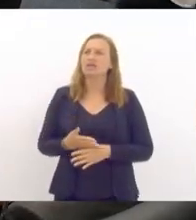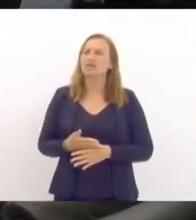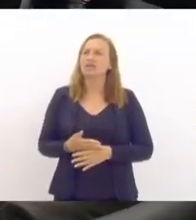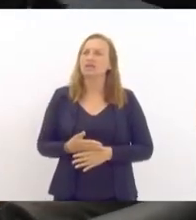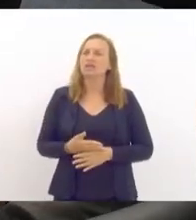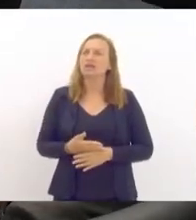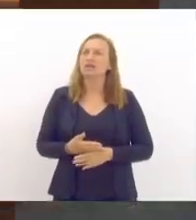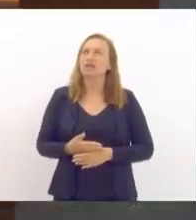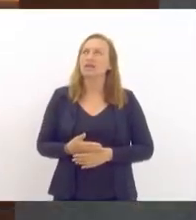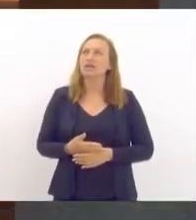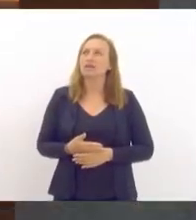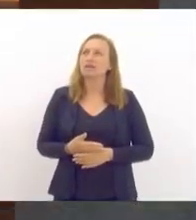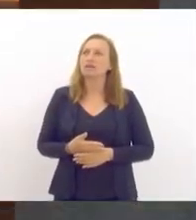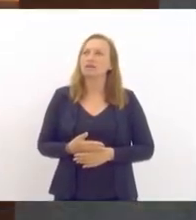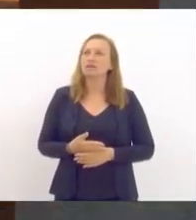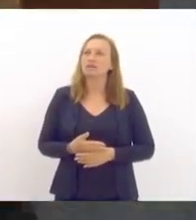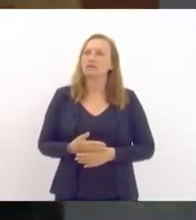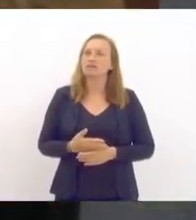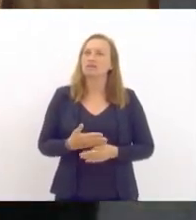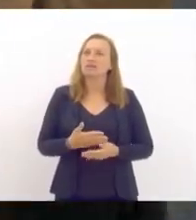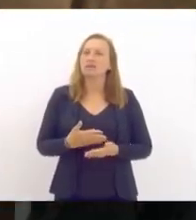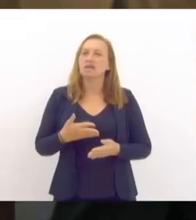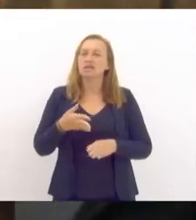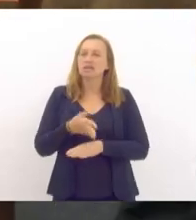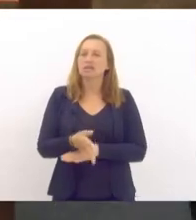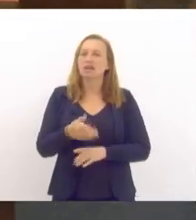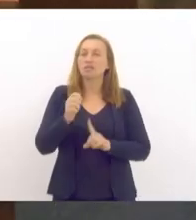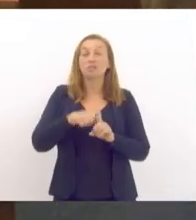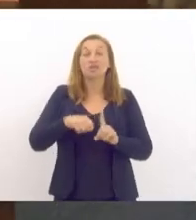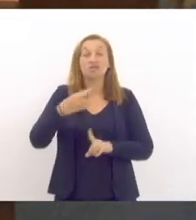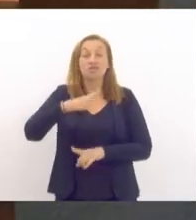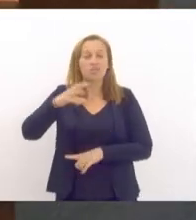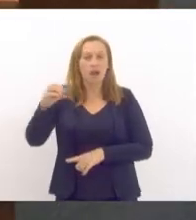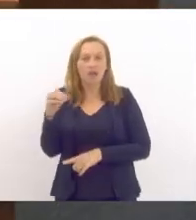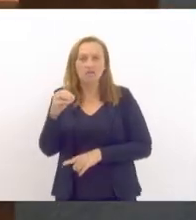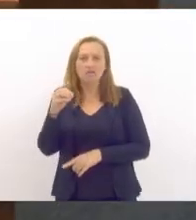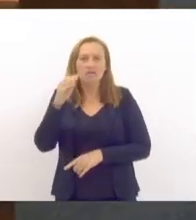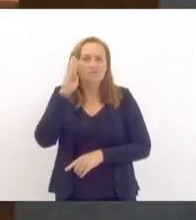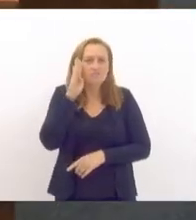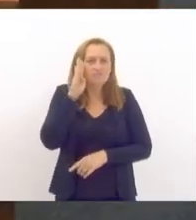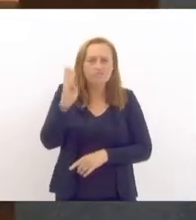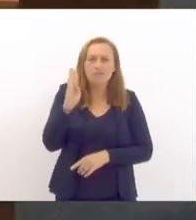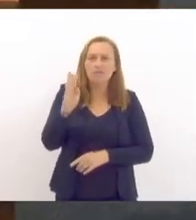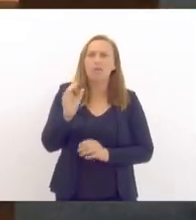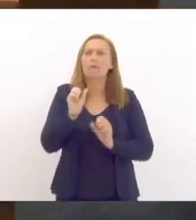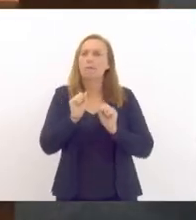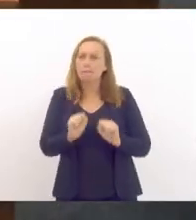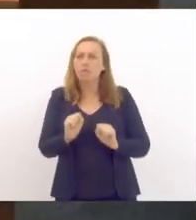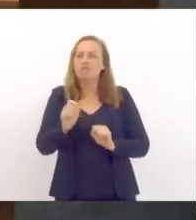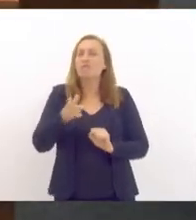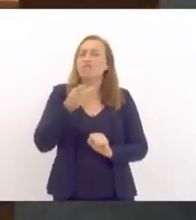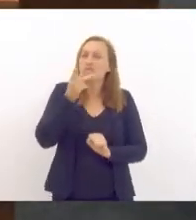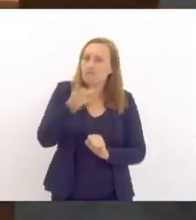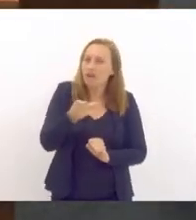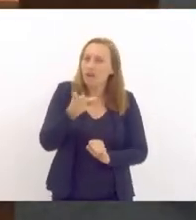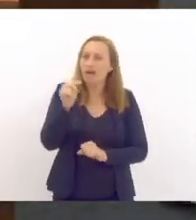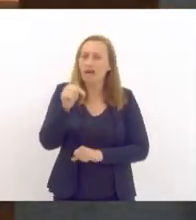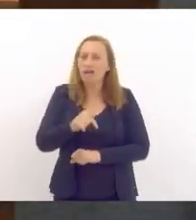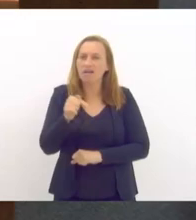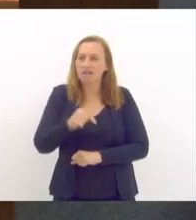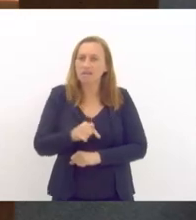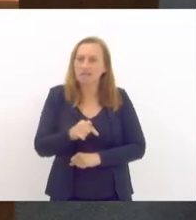Prestes adentrar um mês de março e é fundamental que a gente possa pautar aqui